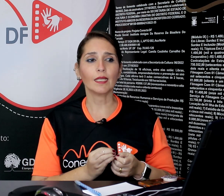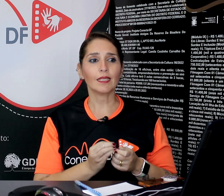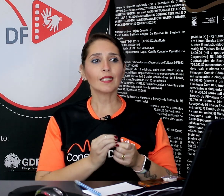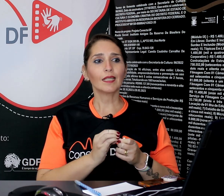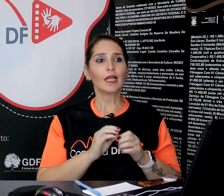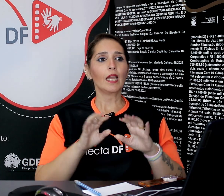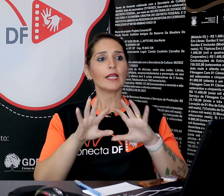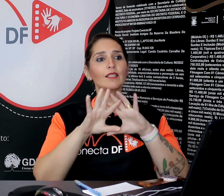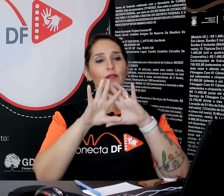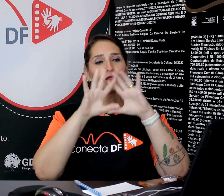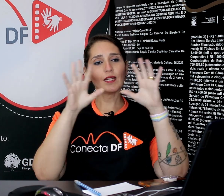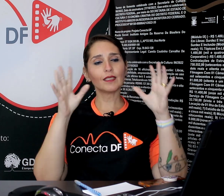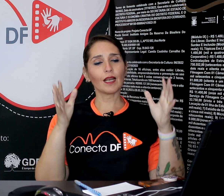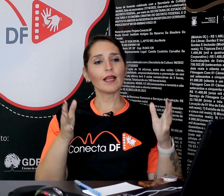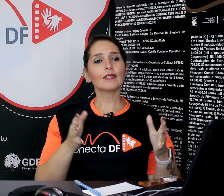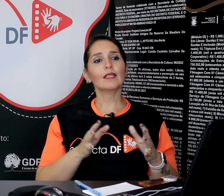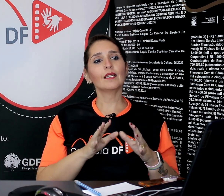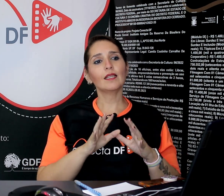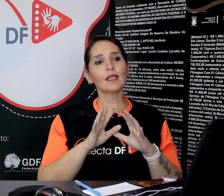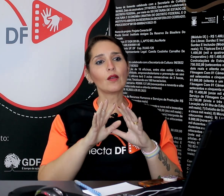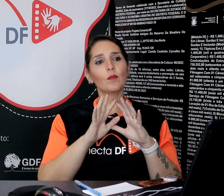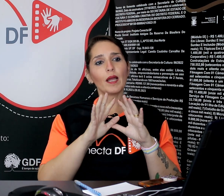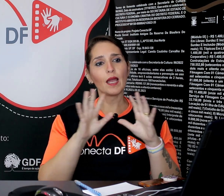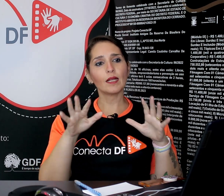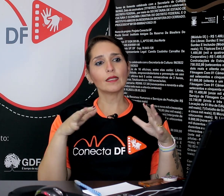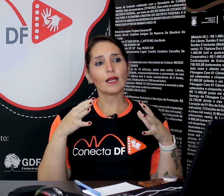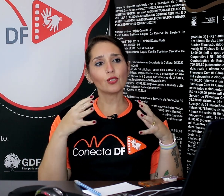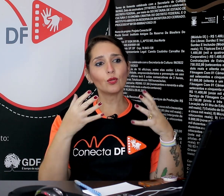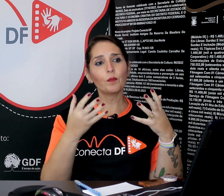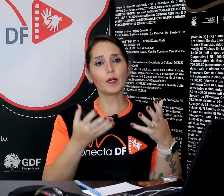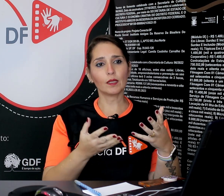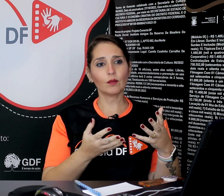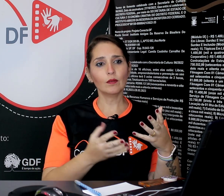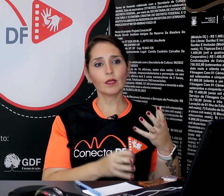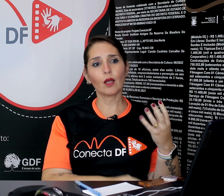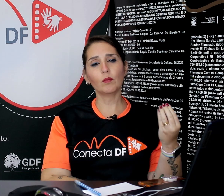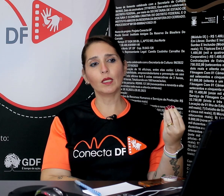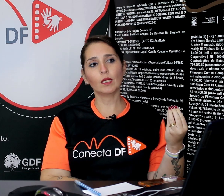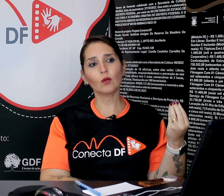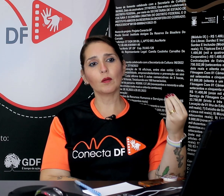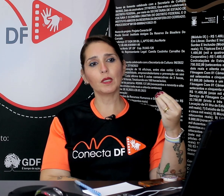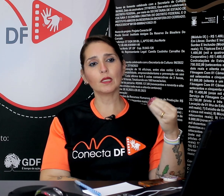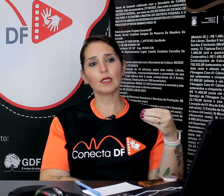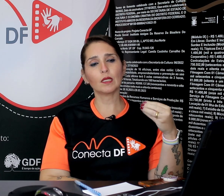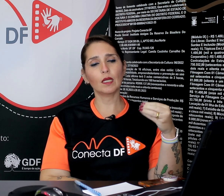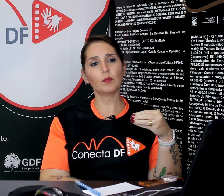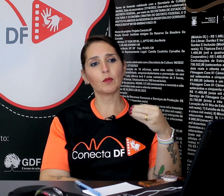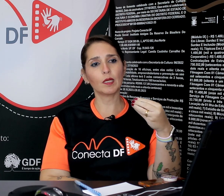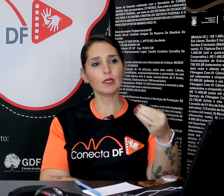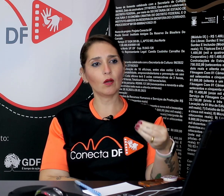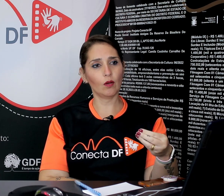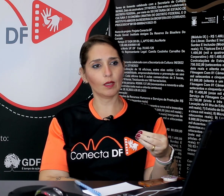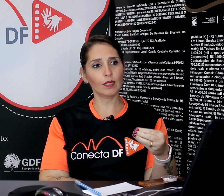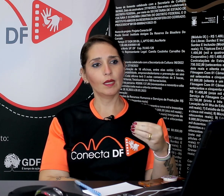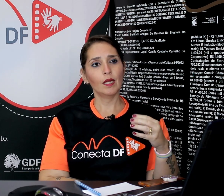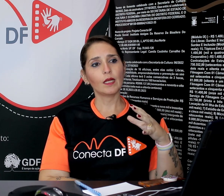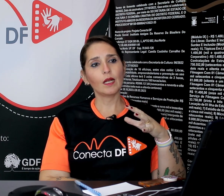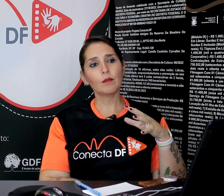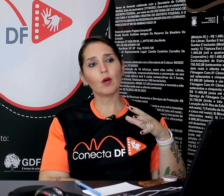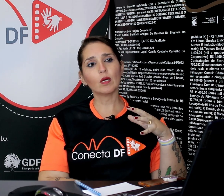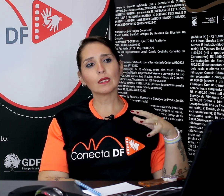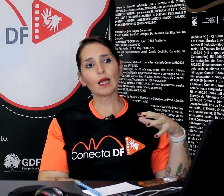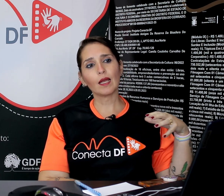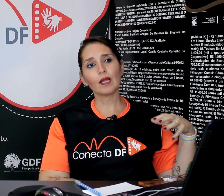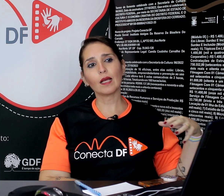E aí? Esse vídeo ele traz ali uma realidade do Pedro, que é um menino que precisa ir para uma escola, e